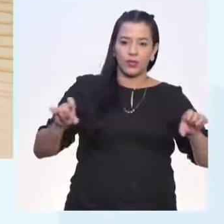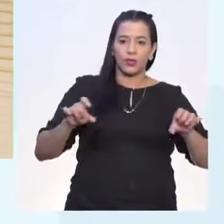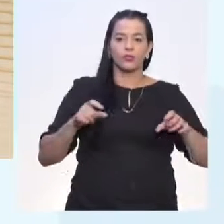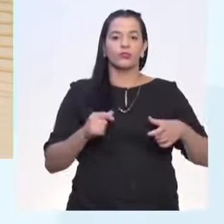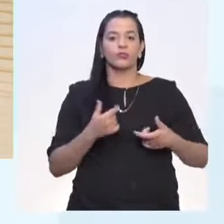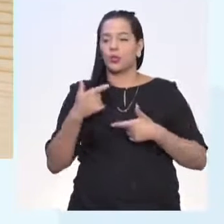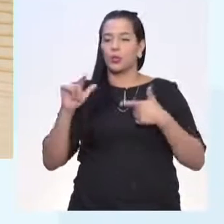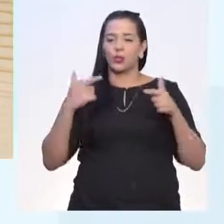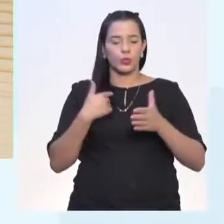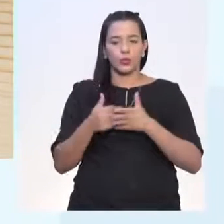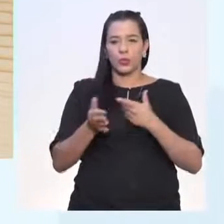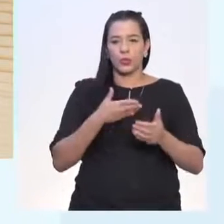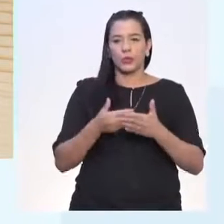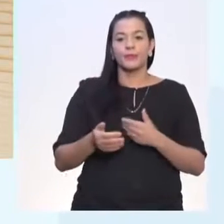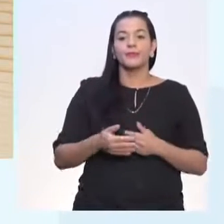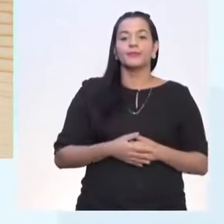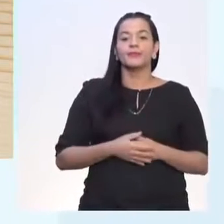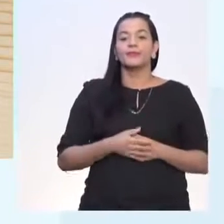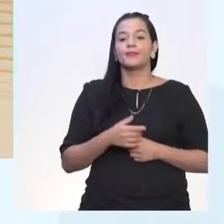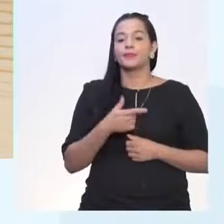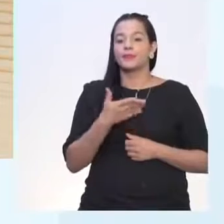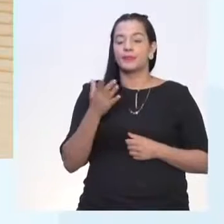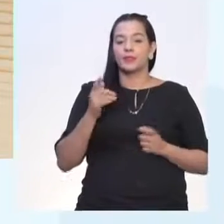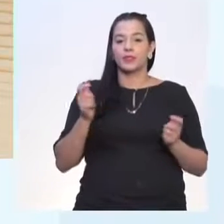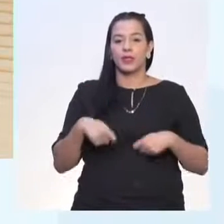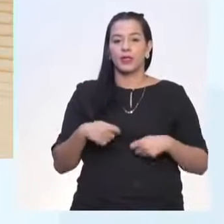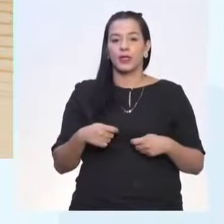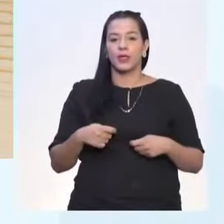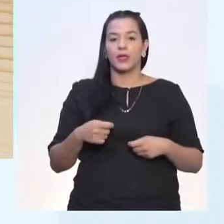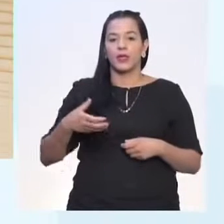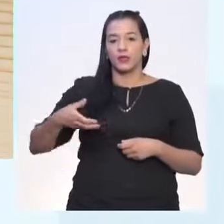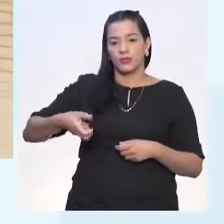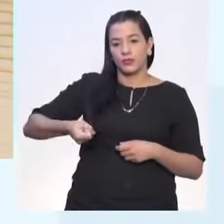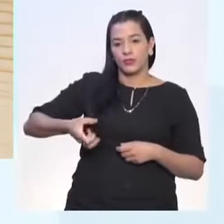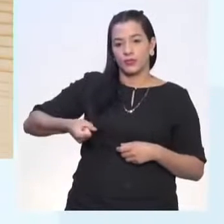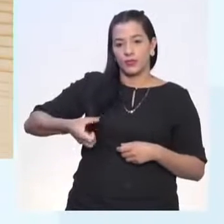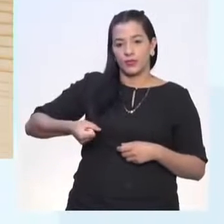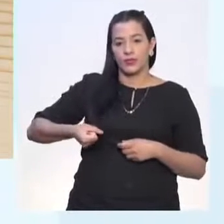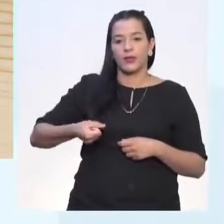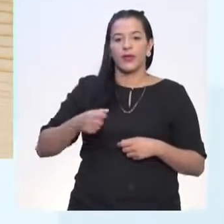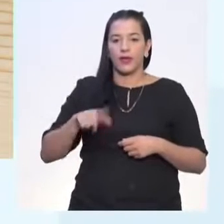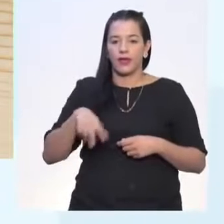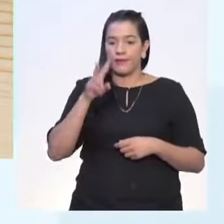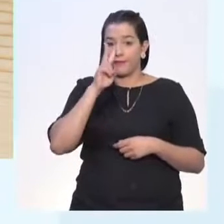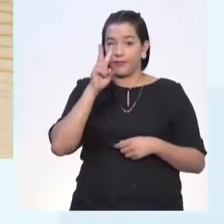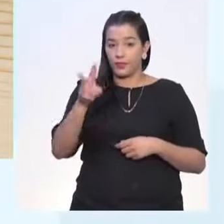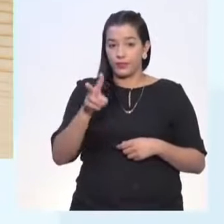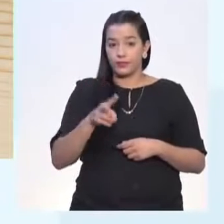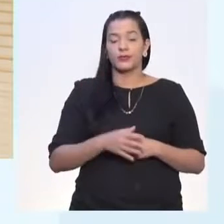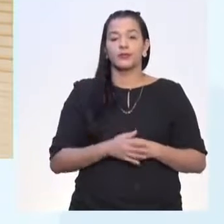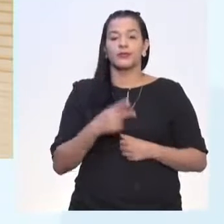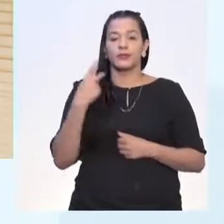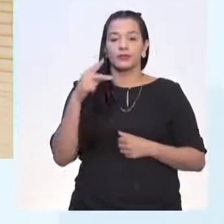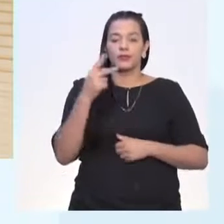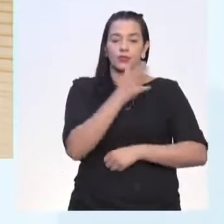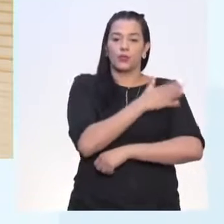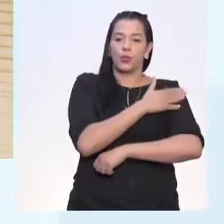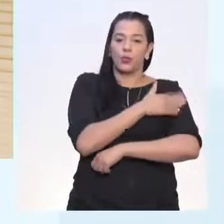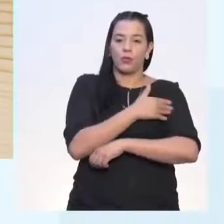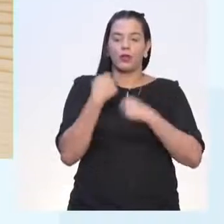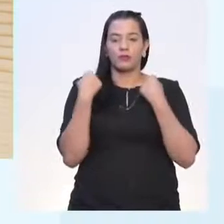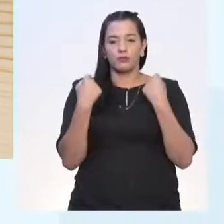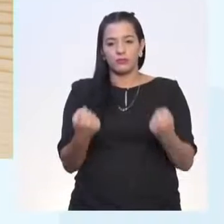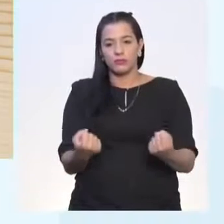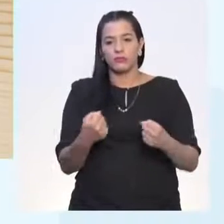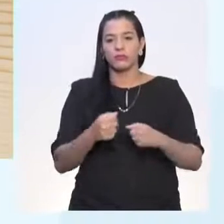fita, enfim. Você tem onde você coloca a sua mão, é a força potente, onde você coloca a força dos seus braços, do seu corpo, é a